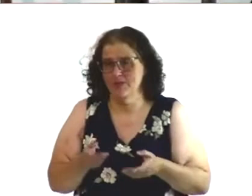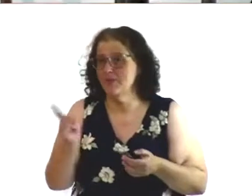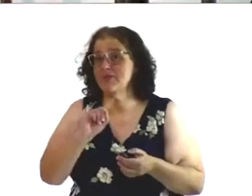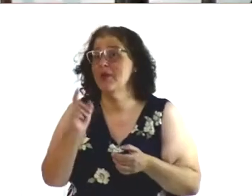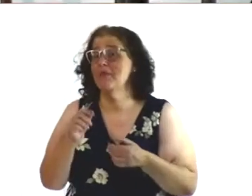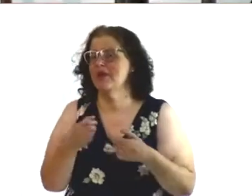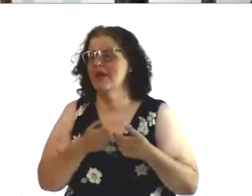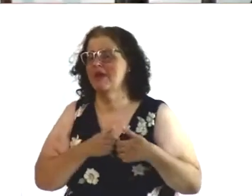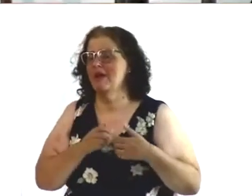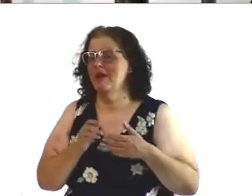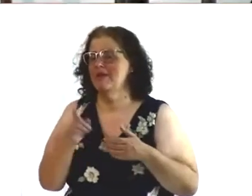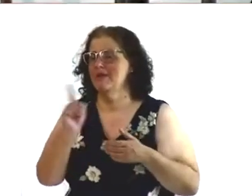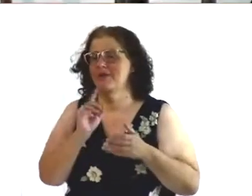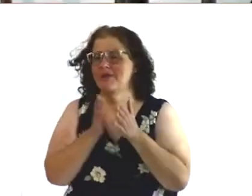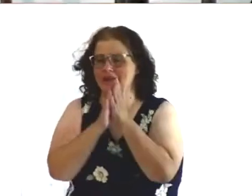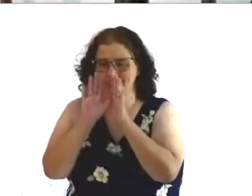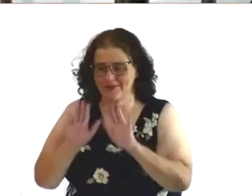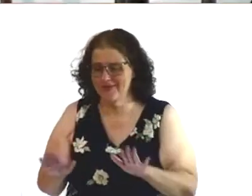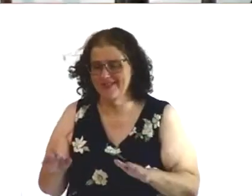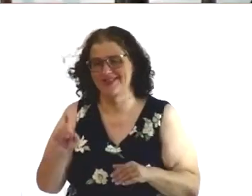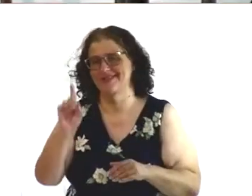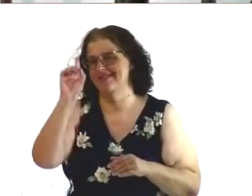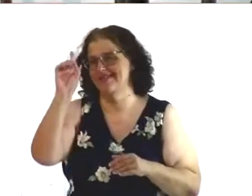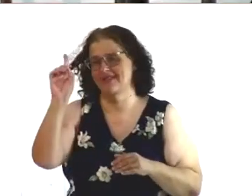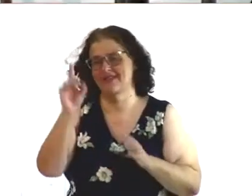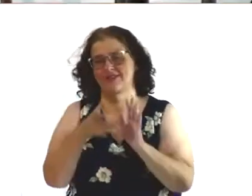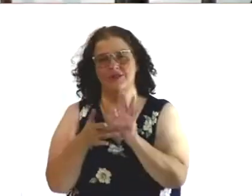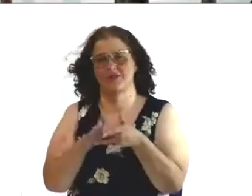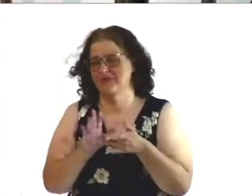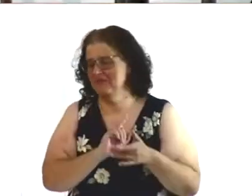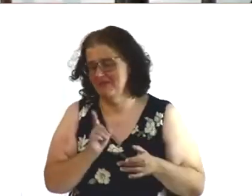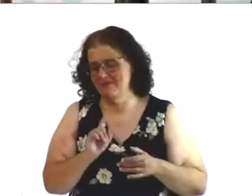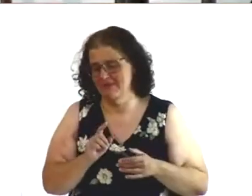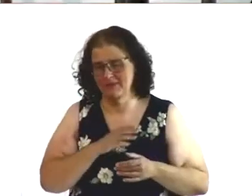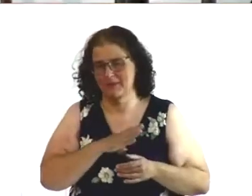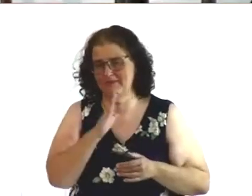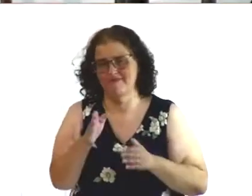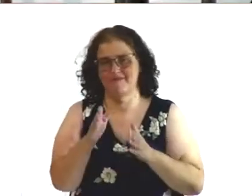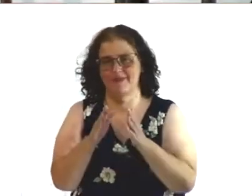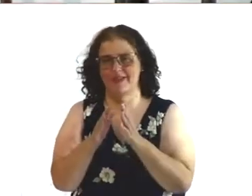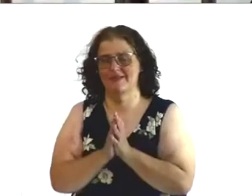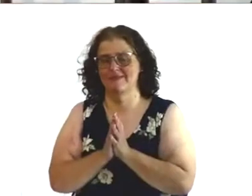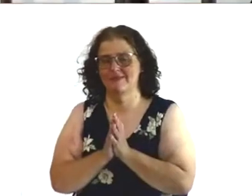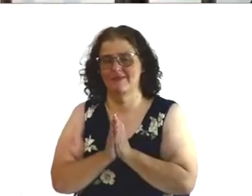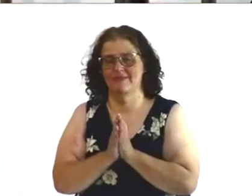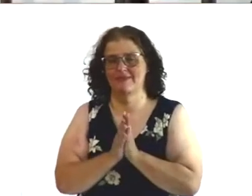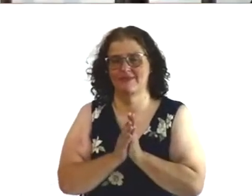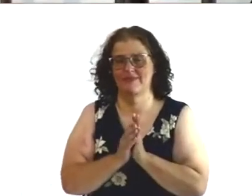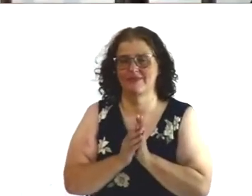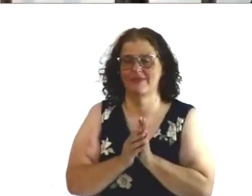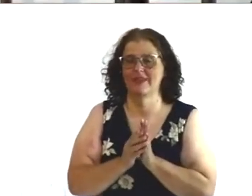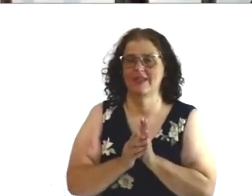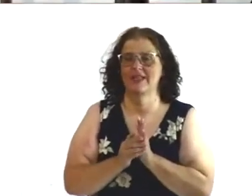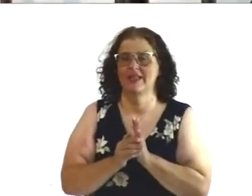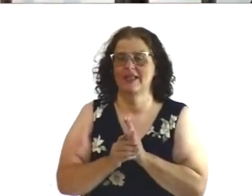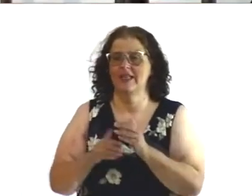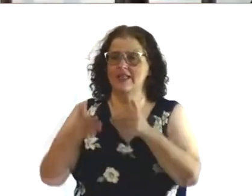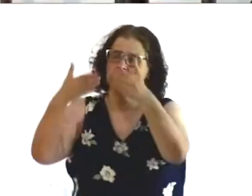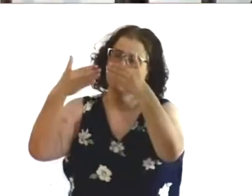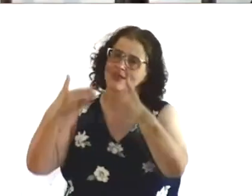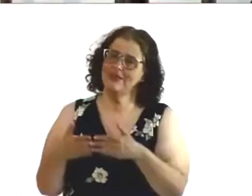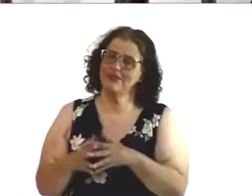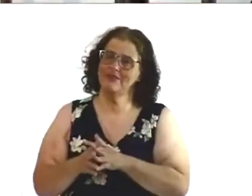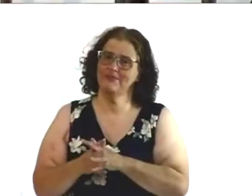mas elas conseguem romper a barreira do pecado que nos afasta de Deus e se colocam diante do Senhor. Foi o que aconteceu com os